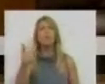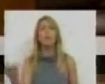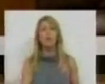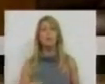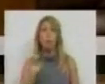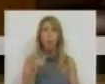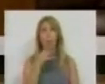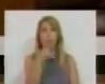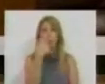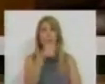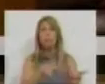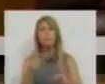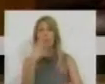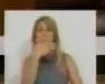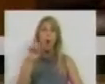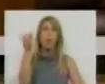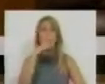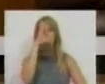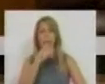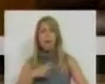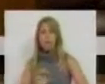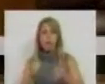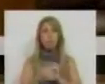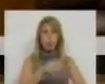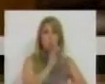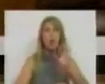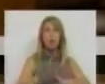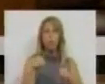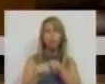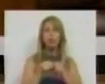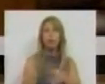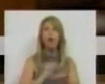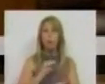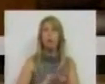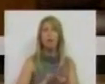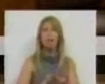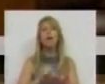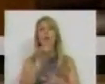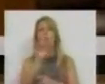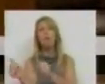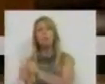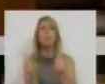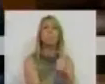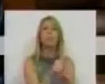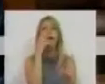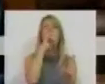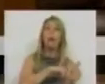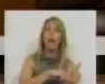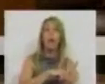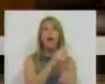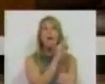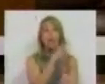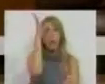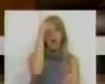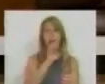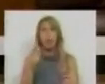dizem às pessoas? Se um governo quiser mudar na Europa a política de empobrecimento, estarão de que lado? Do lado de Ferreira Leite e Bagão Félix, que